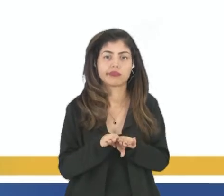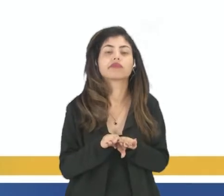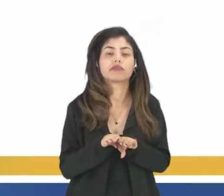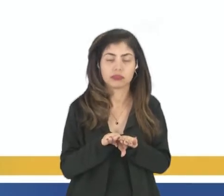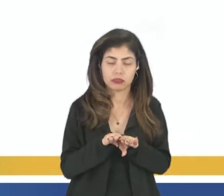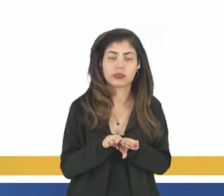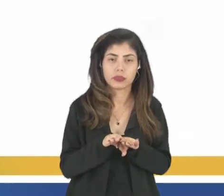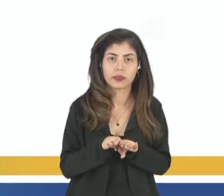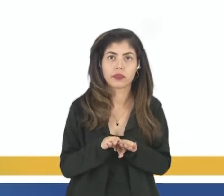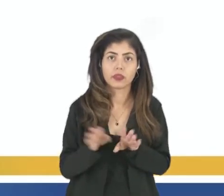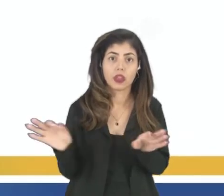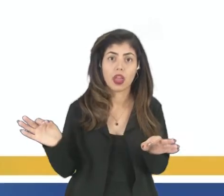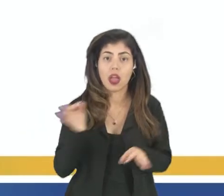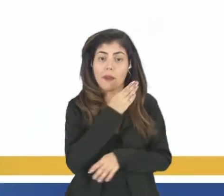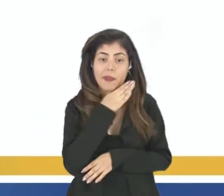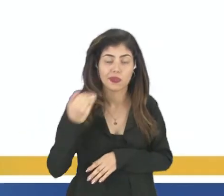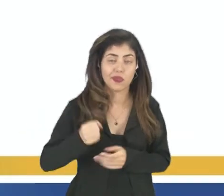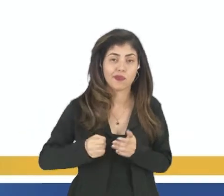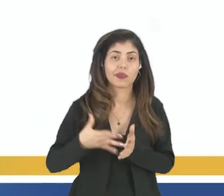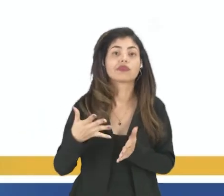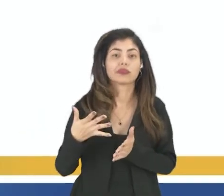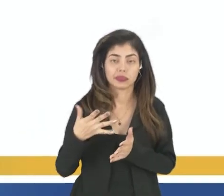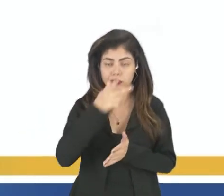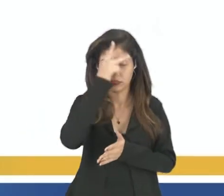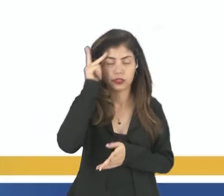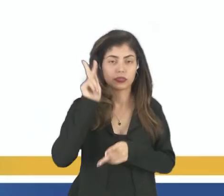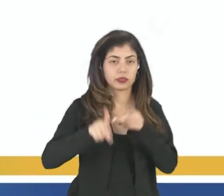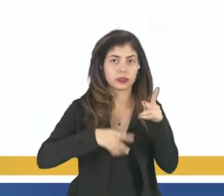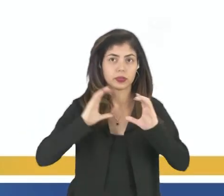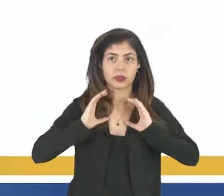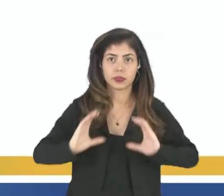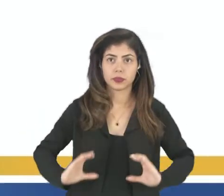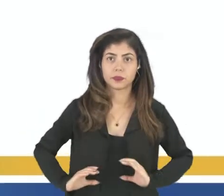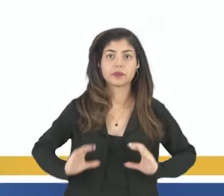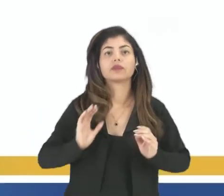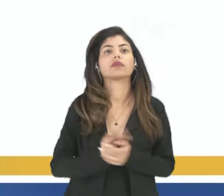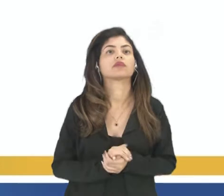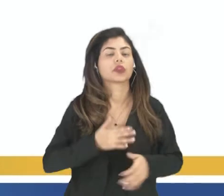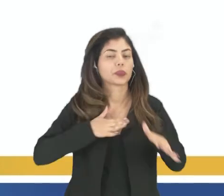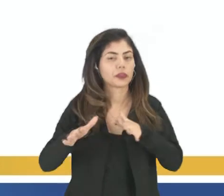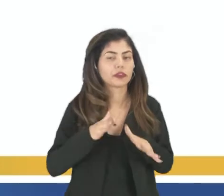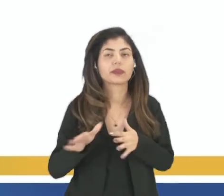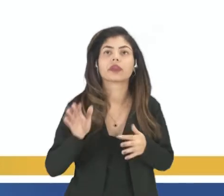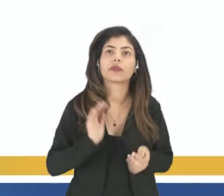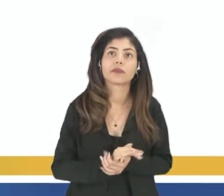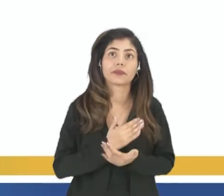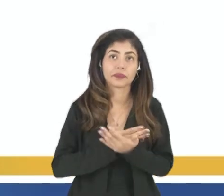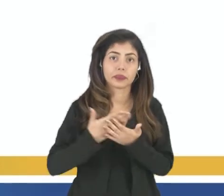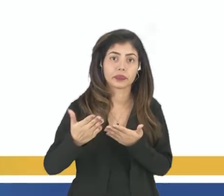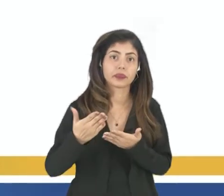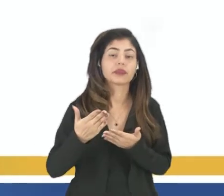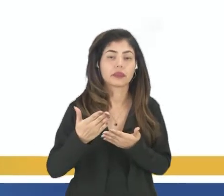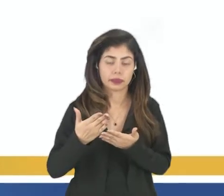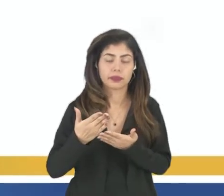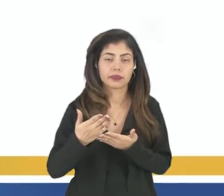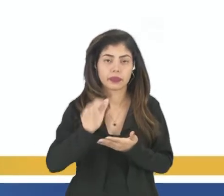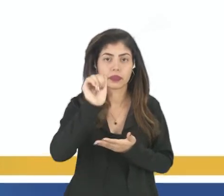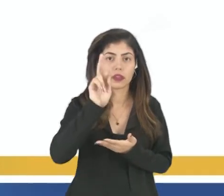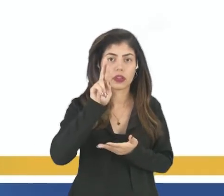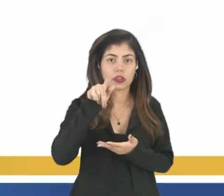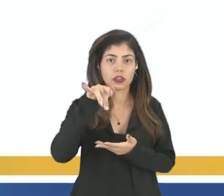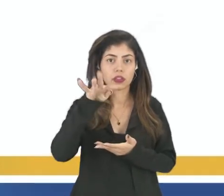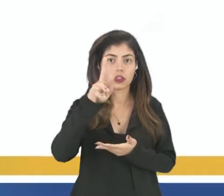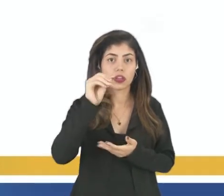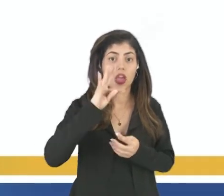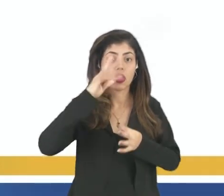militar torturou e matou centenas dos seus cidadãos. Então tem um movimento ali que começou na Argentina, porque a ditadura foi em